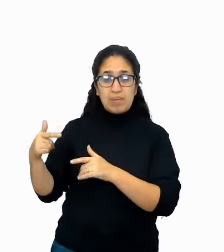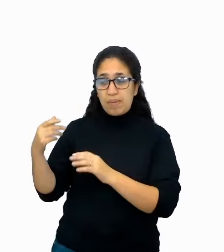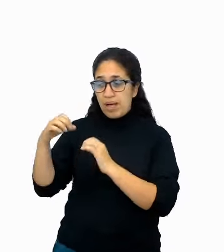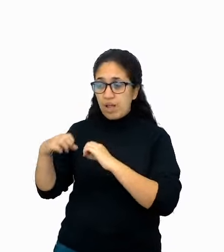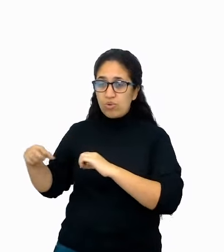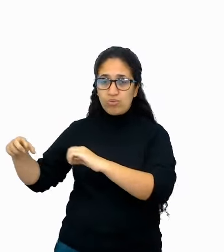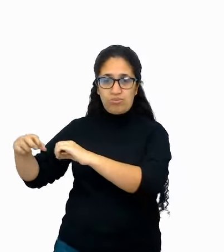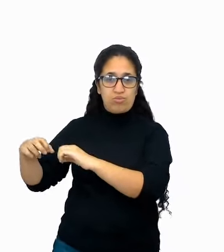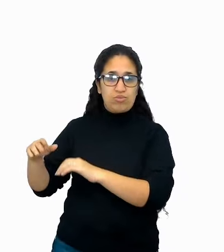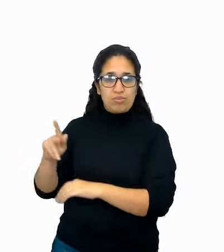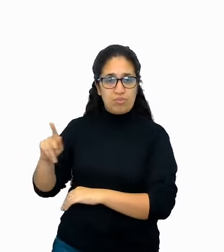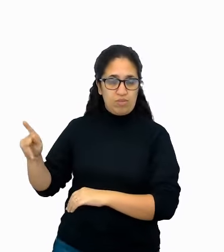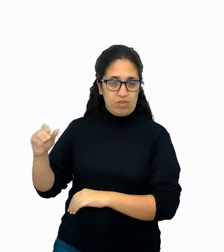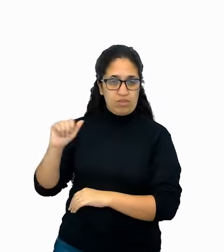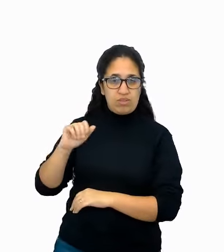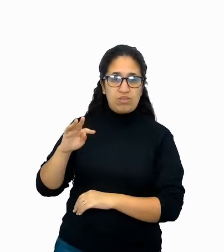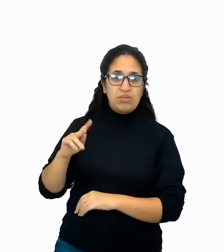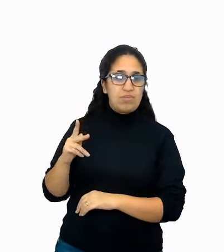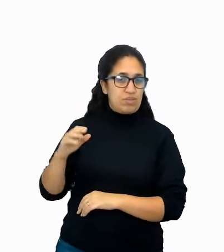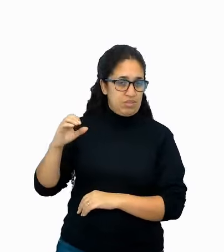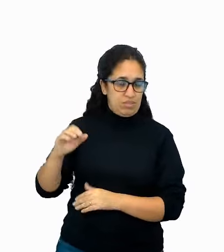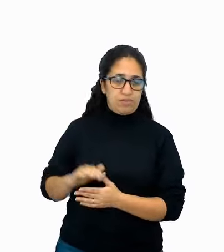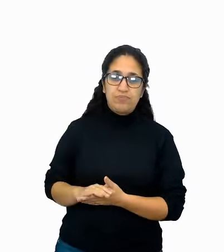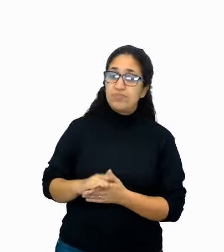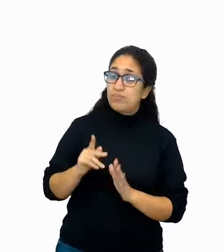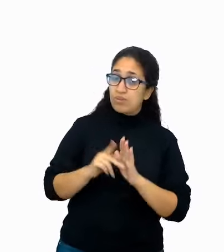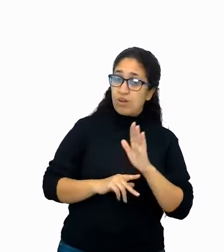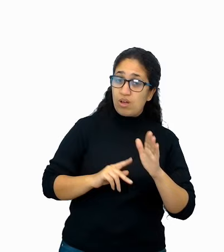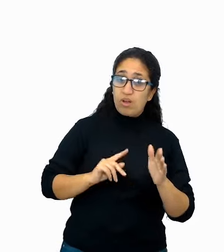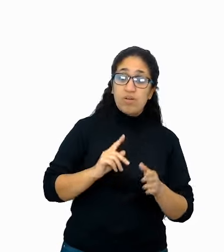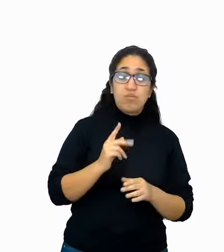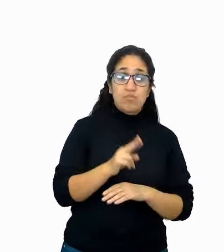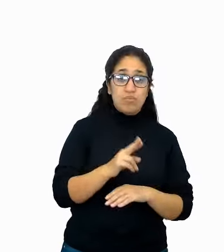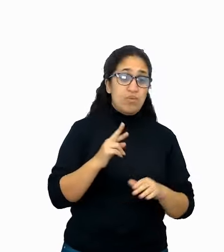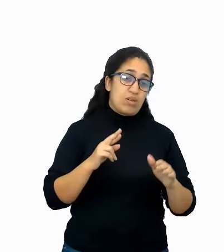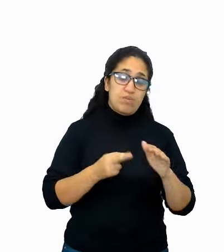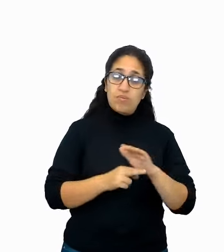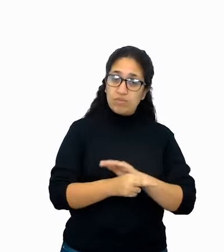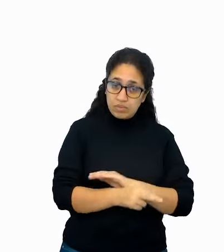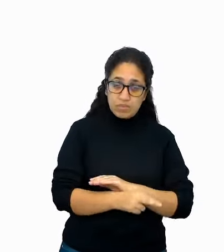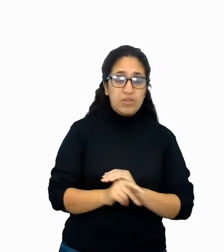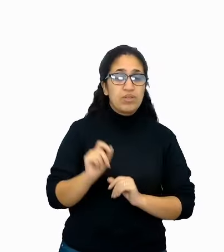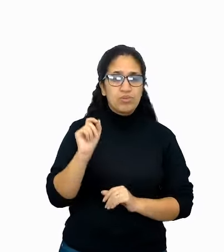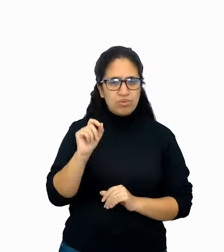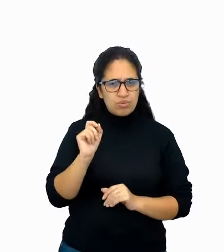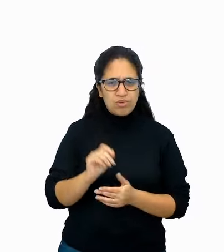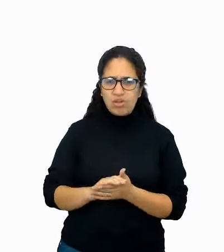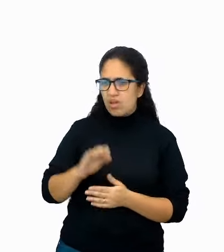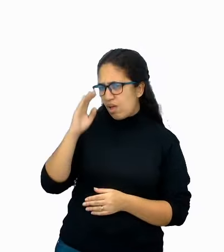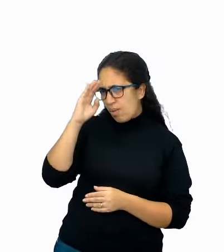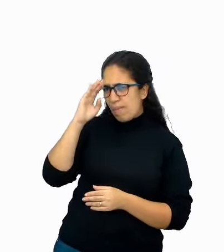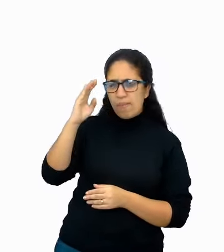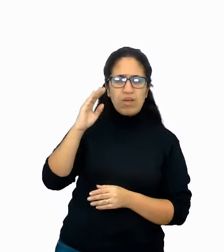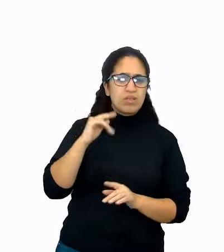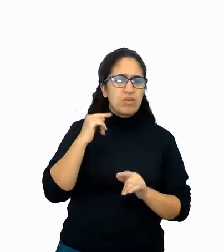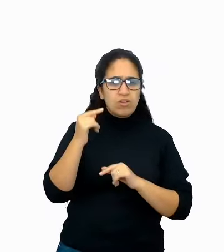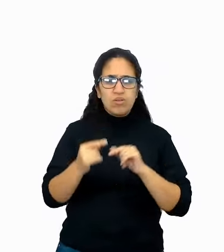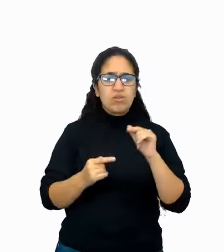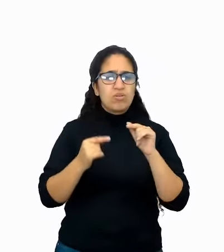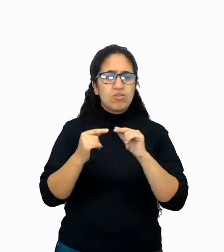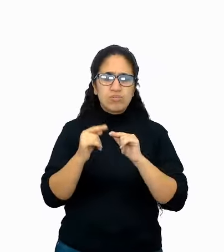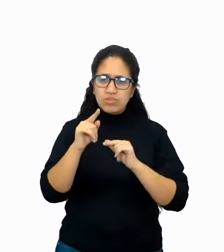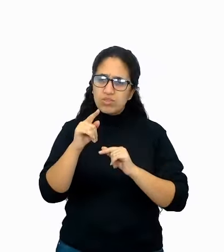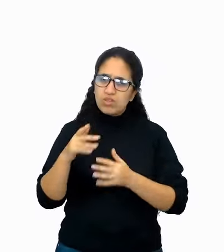ATPCs. Vale ressaltar que o Programa de Recuperação e Aprofundamento tem como principal objetivo proporcionar